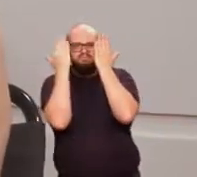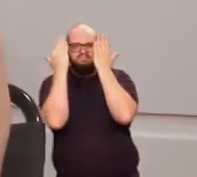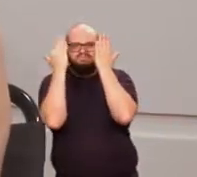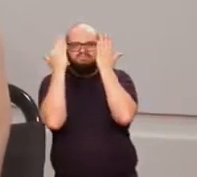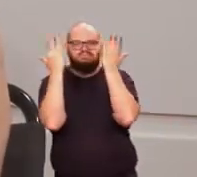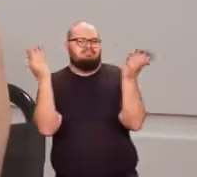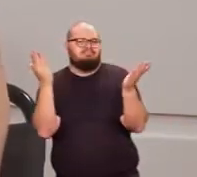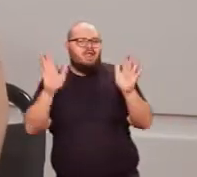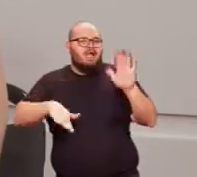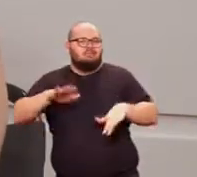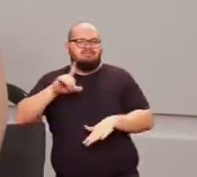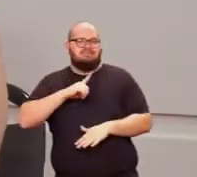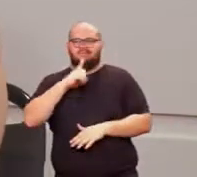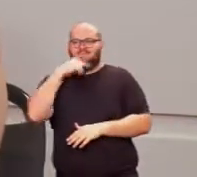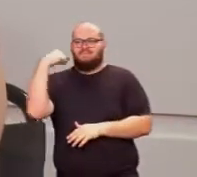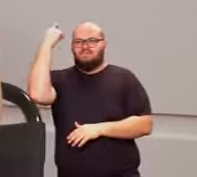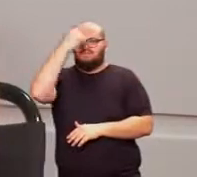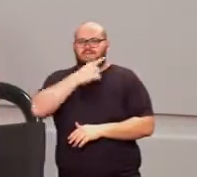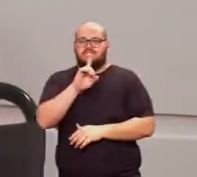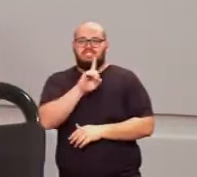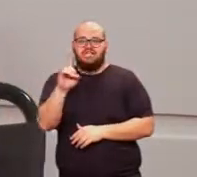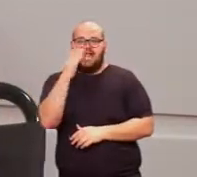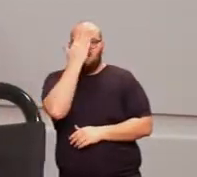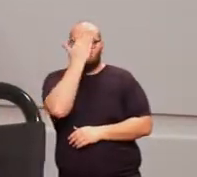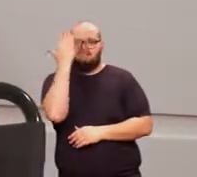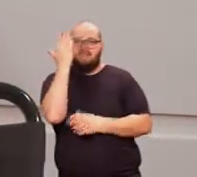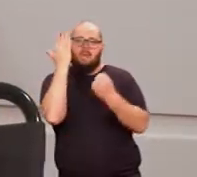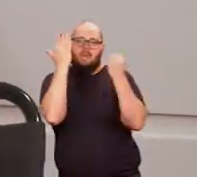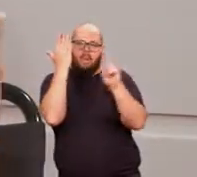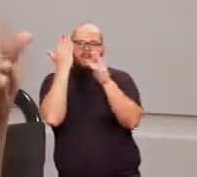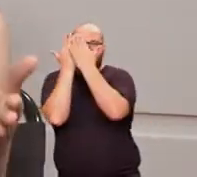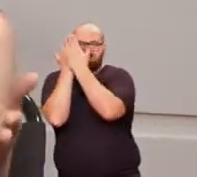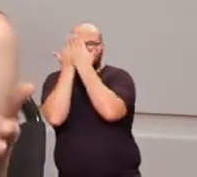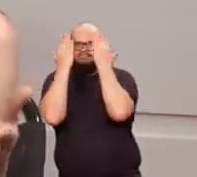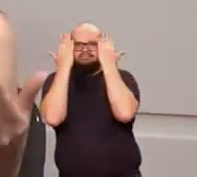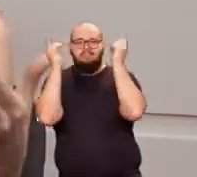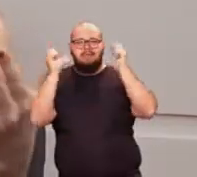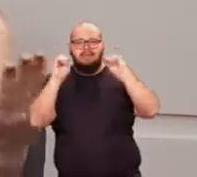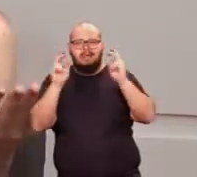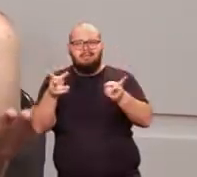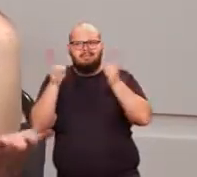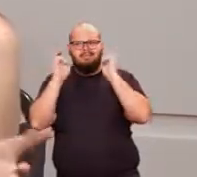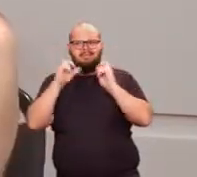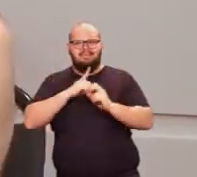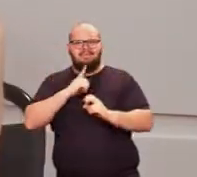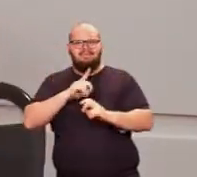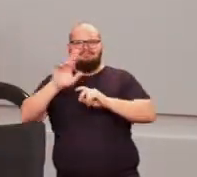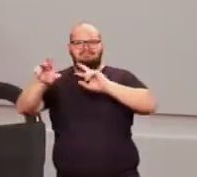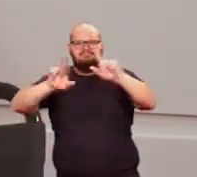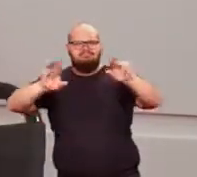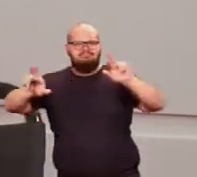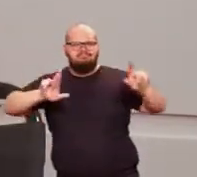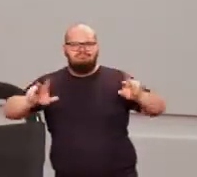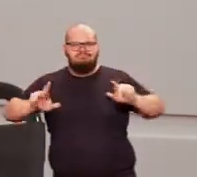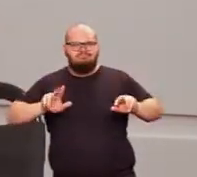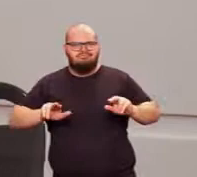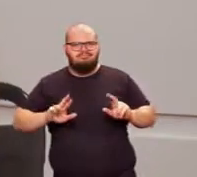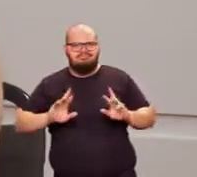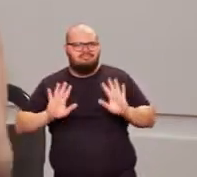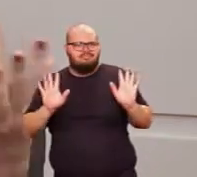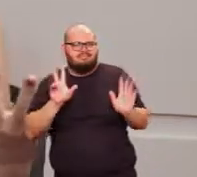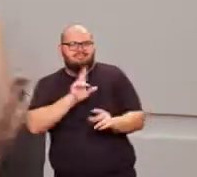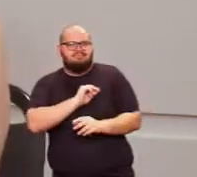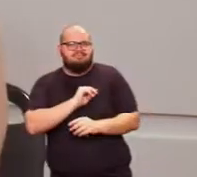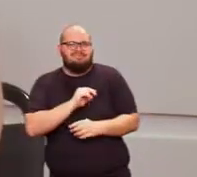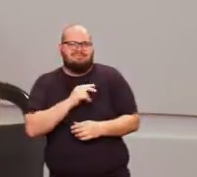fica o nosso rosto. Então, na verdade, o rosto de um indivíduo, só com o lado dele direito duplicado, o lado esquerdo duplicado, a